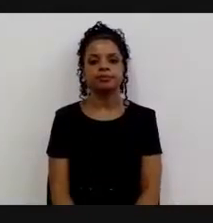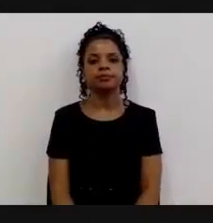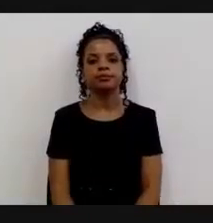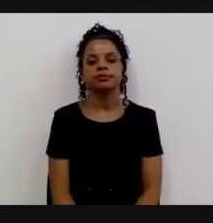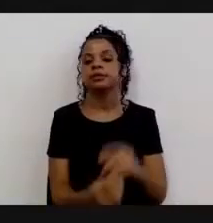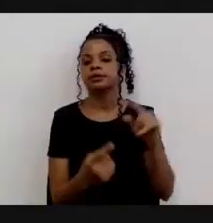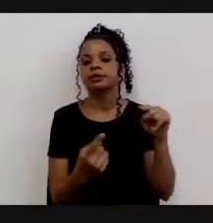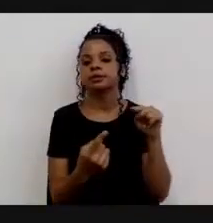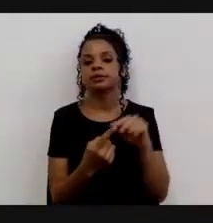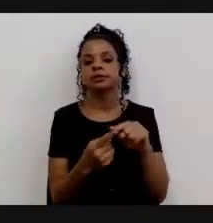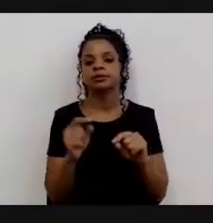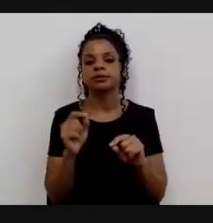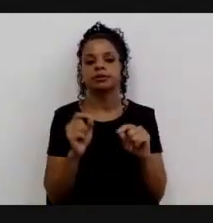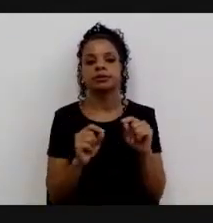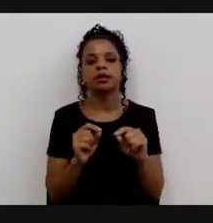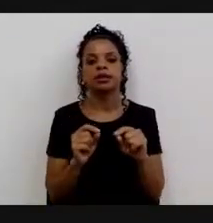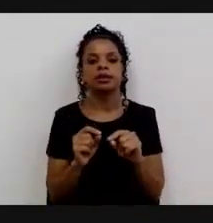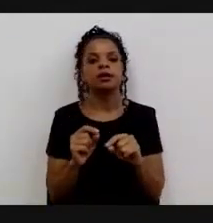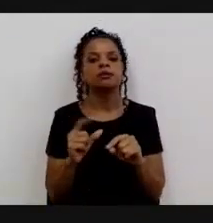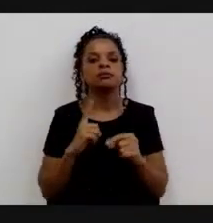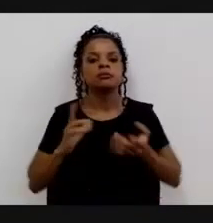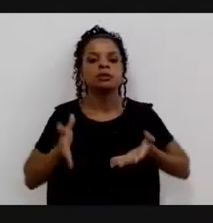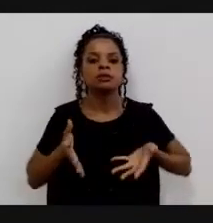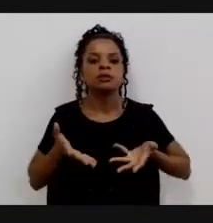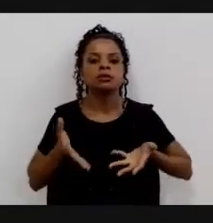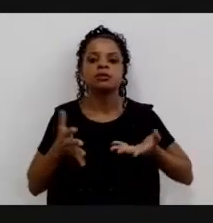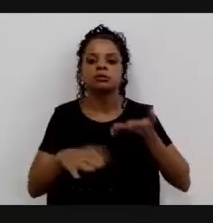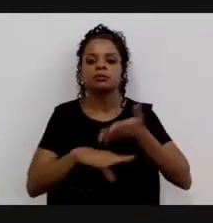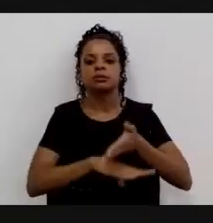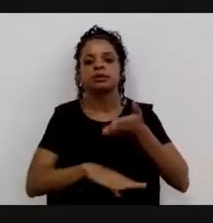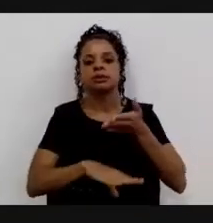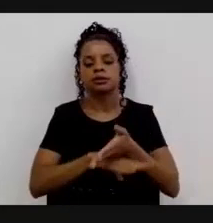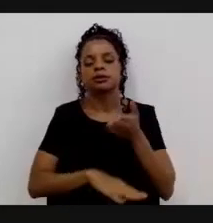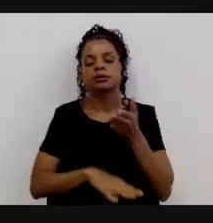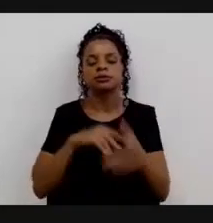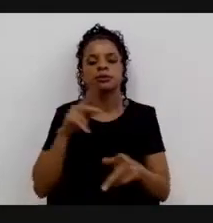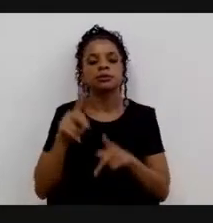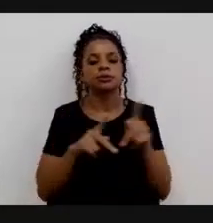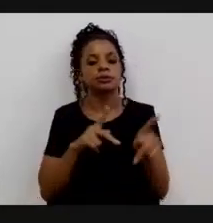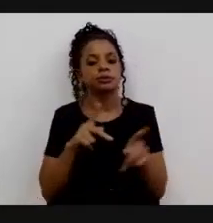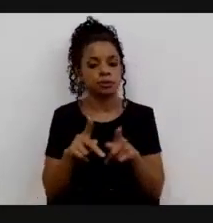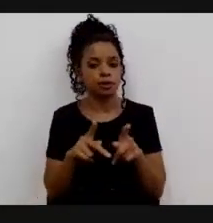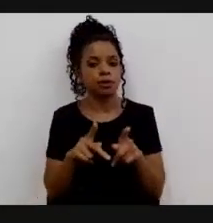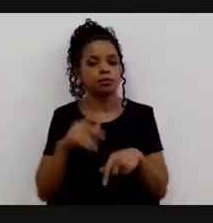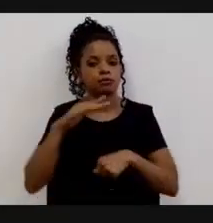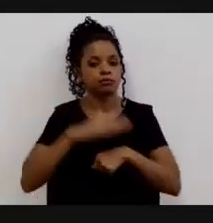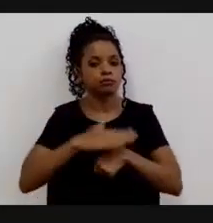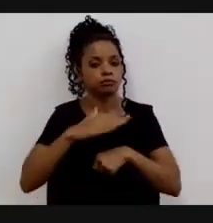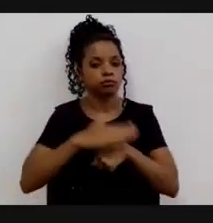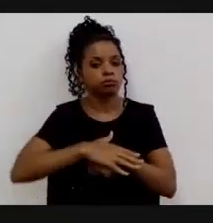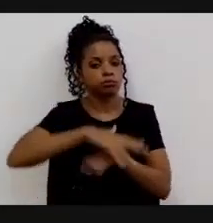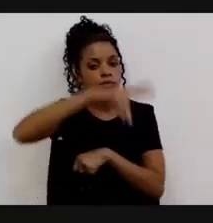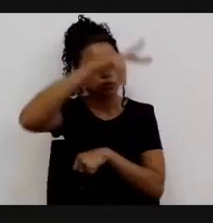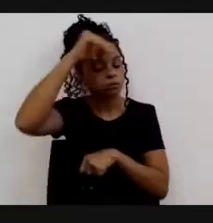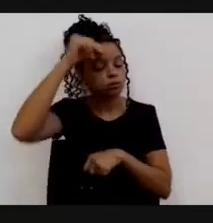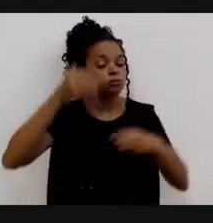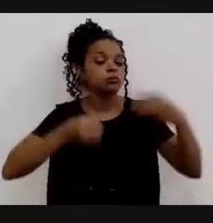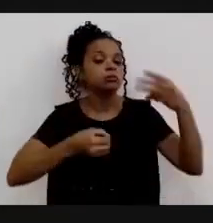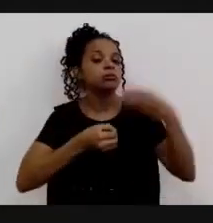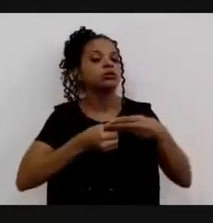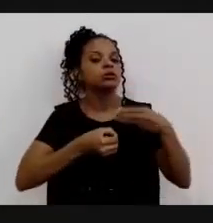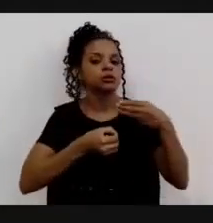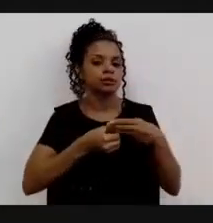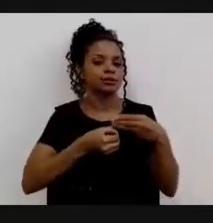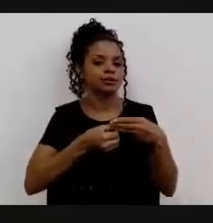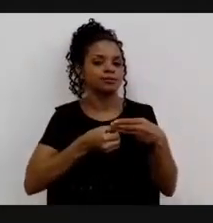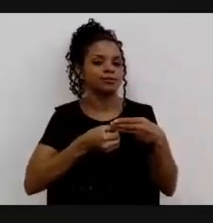Então, os objetivos, criar condições estimulantes para a participação popular ativa e consciente na política municipal. Eu quero deixar bem enfatizado a questão do ser um